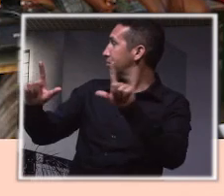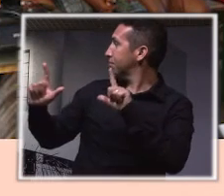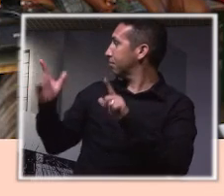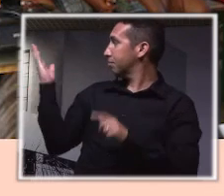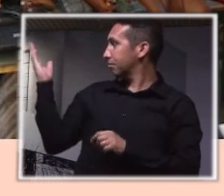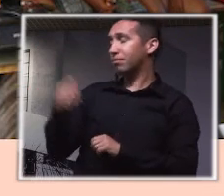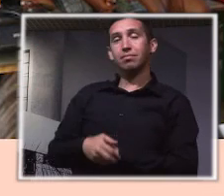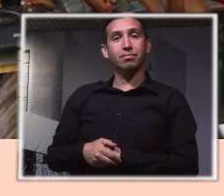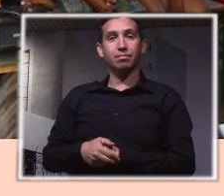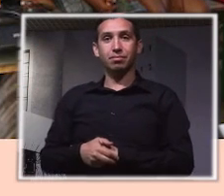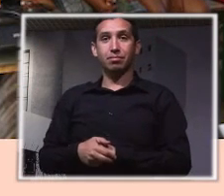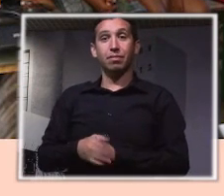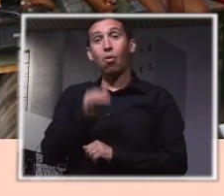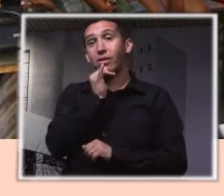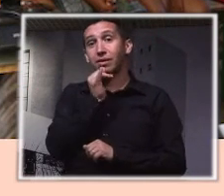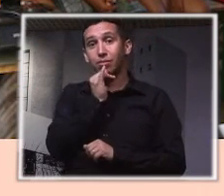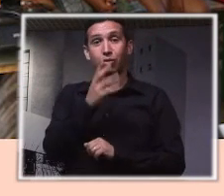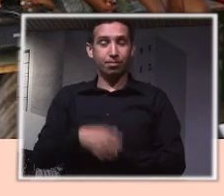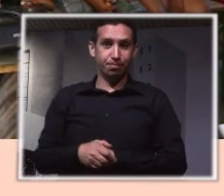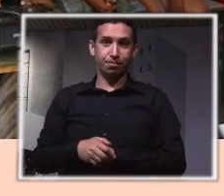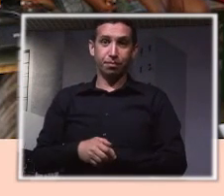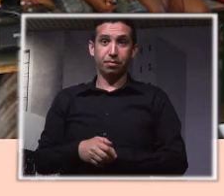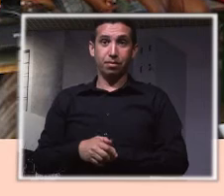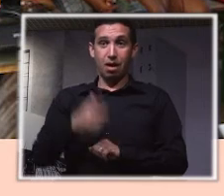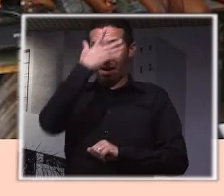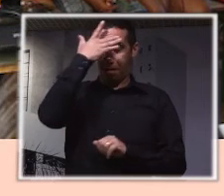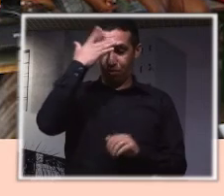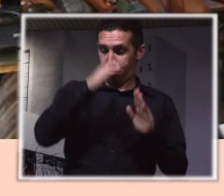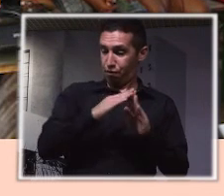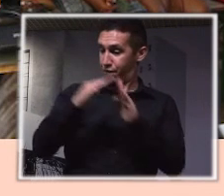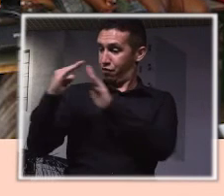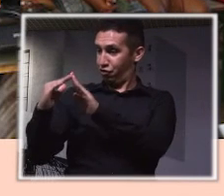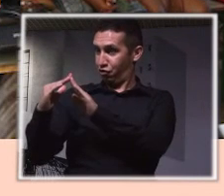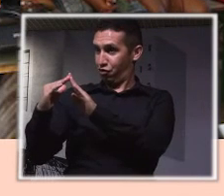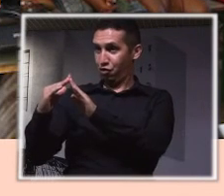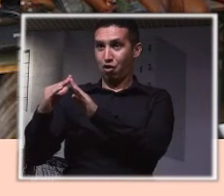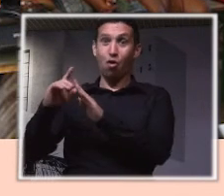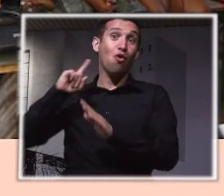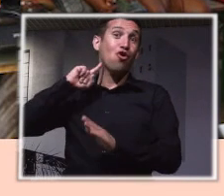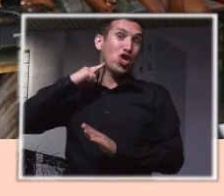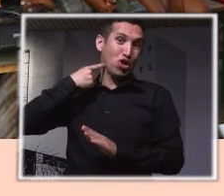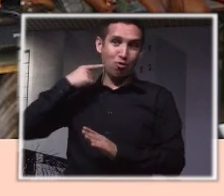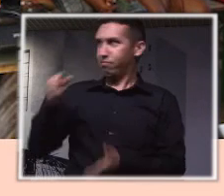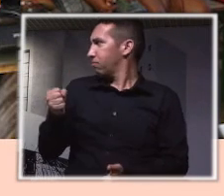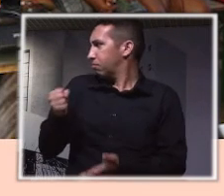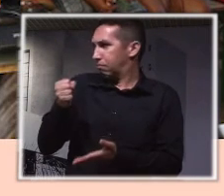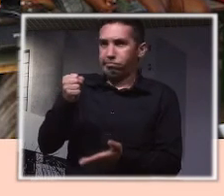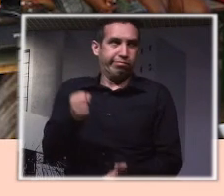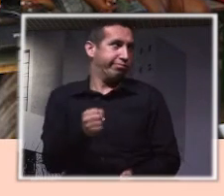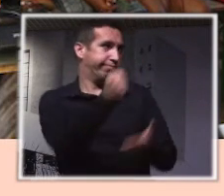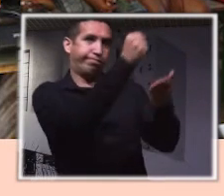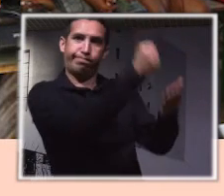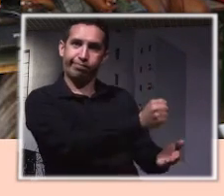o caso clássico, interpessoal, o vizinho que coloca o lixo na frente da casa do outro vizinho. Quando eu falo